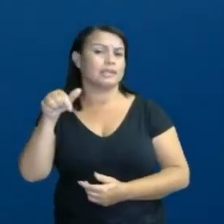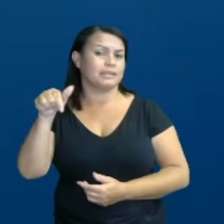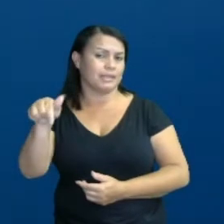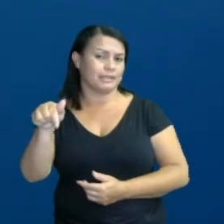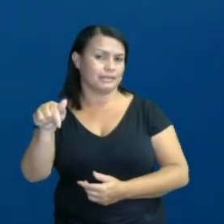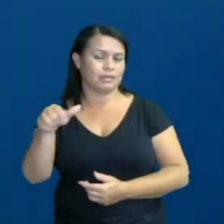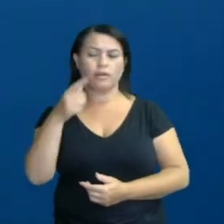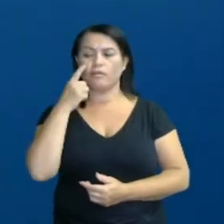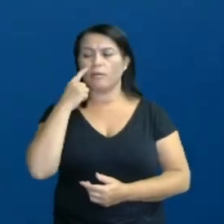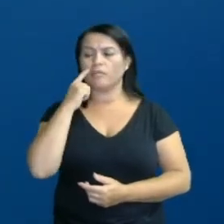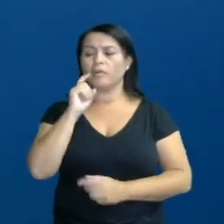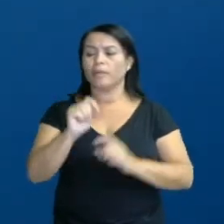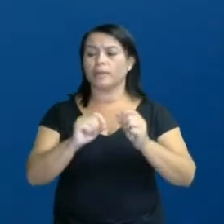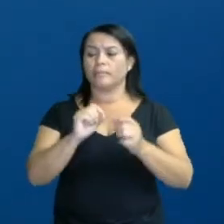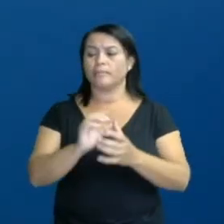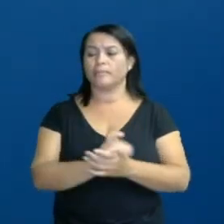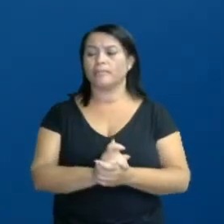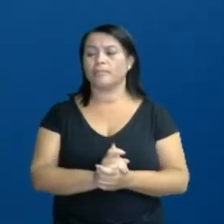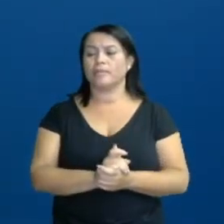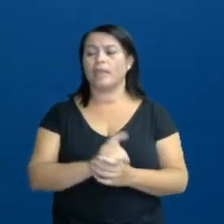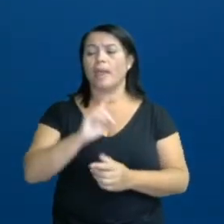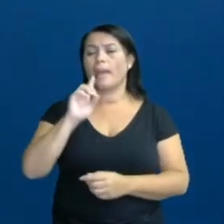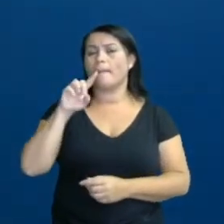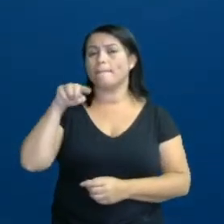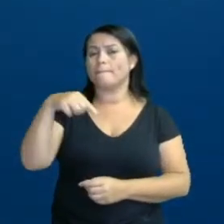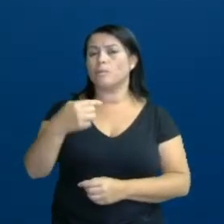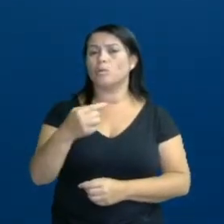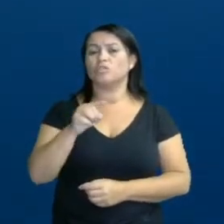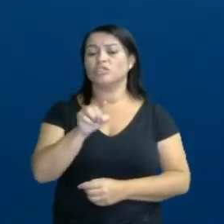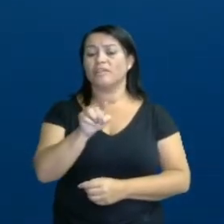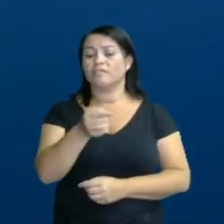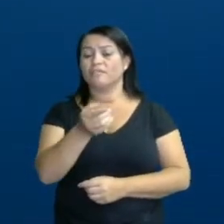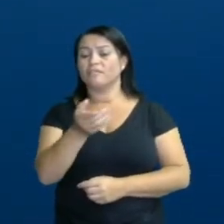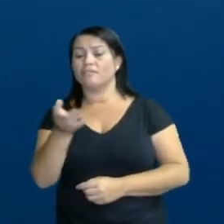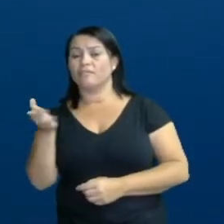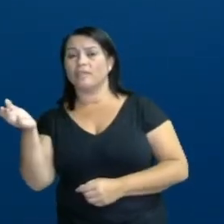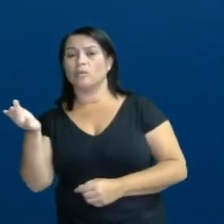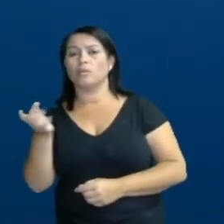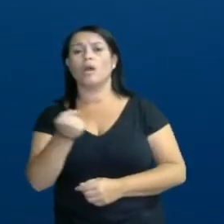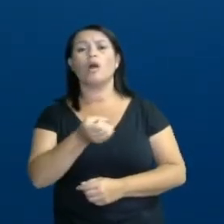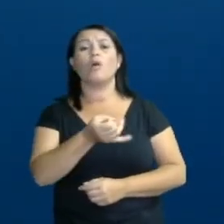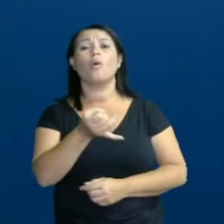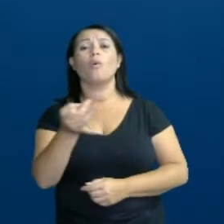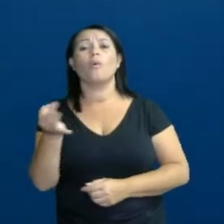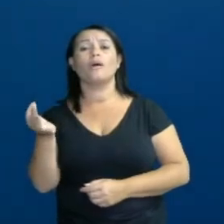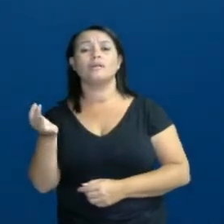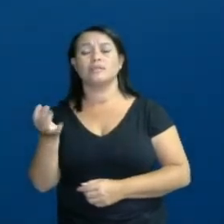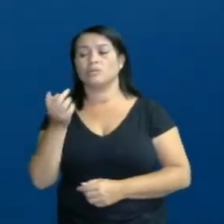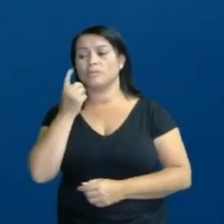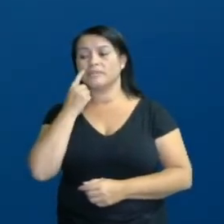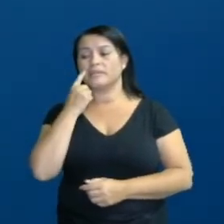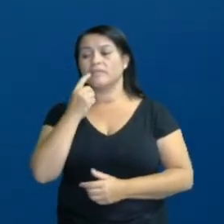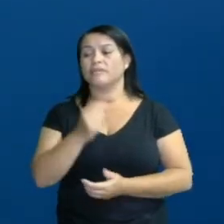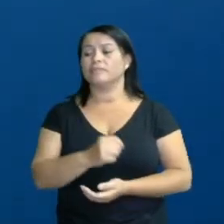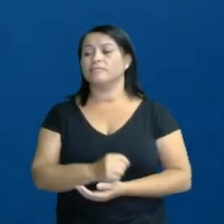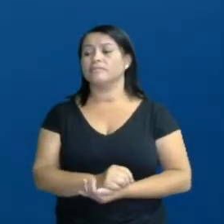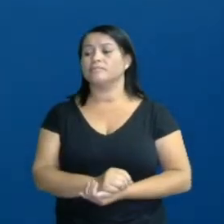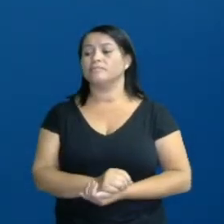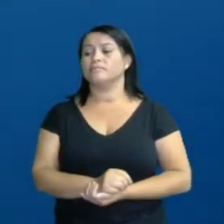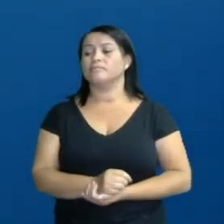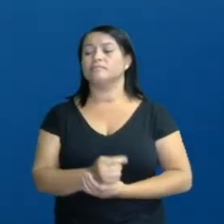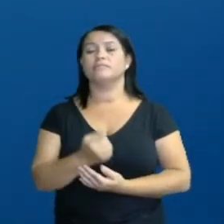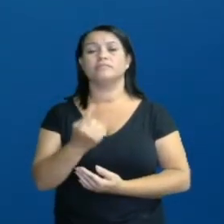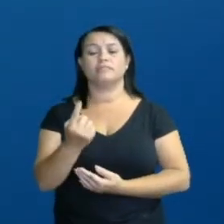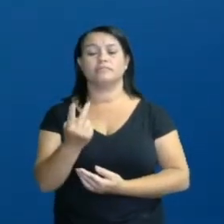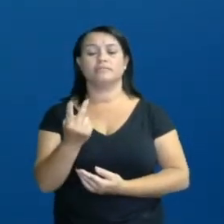4,287. Então, vamos ver o seguinte. Depois da minha vírgula, eu tenho quantas casas? Ó, eu tenho